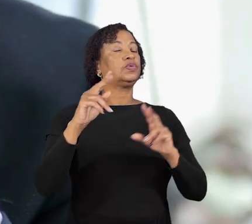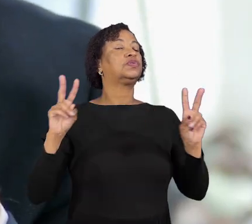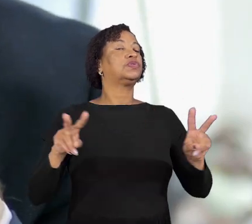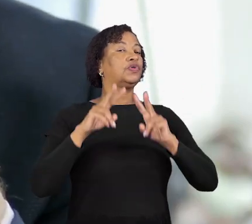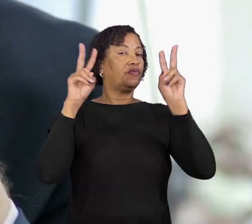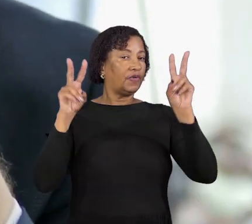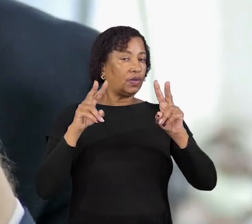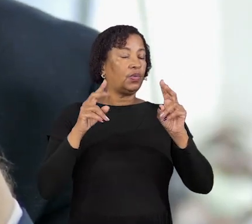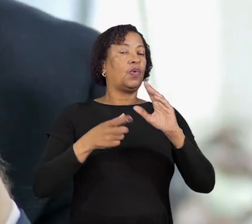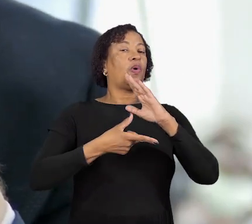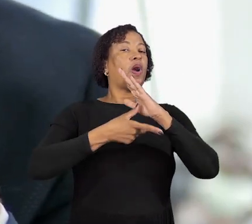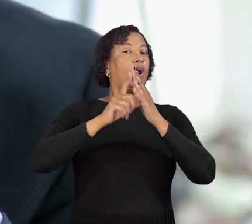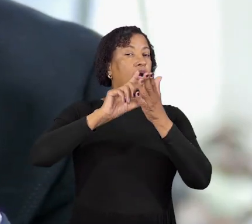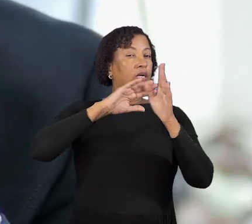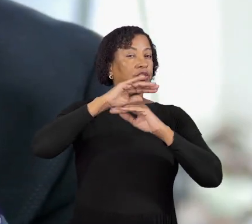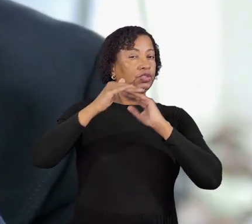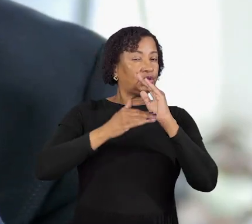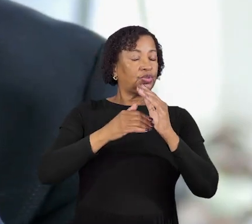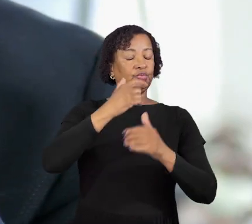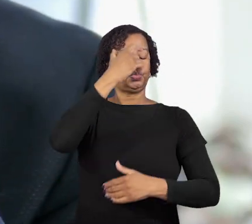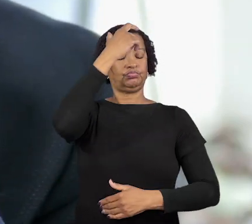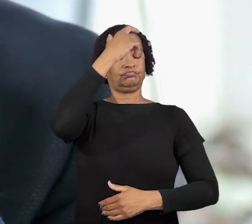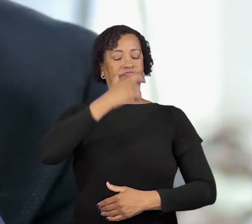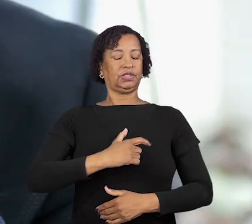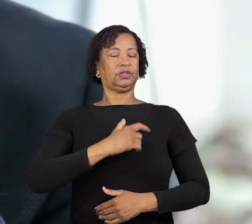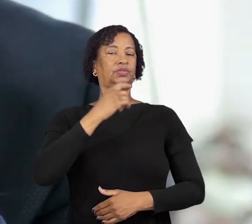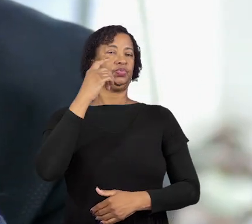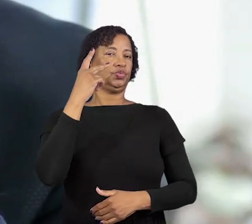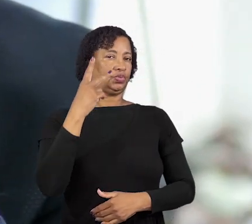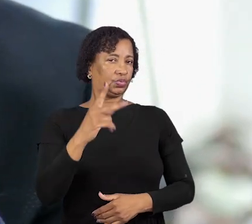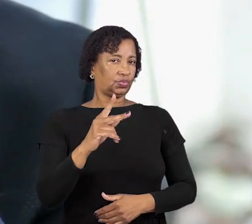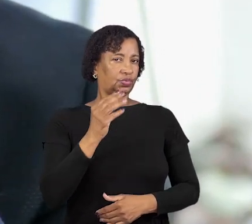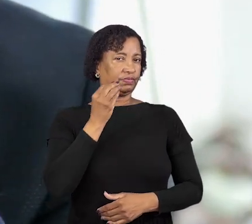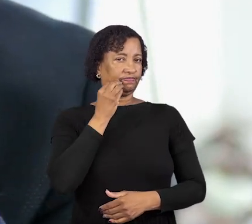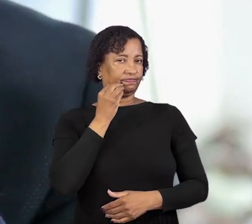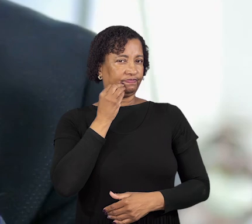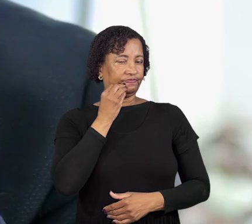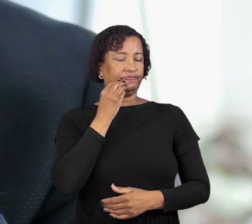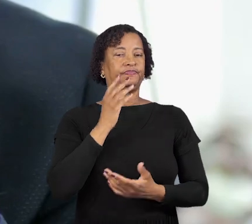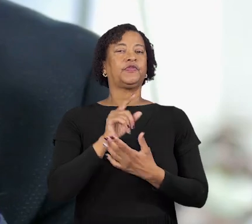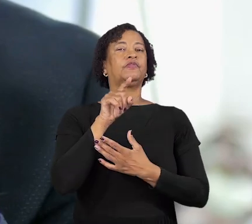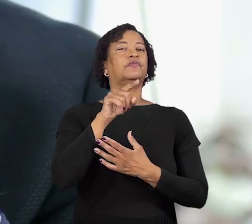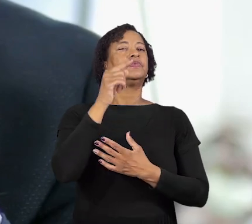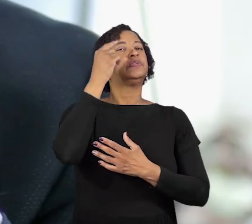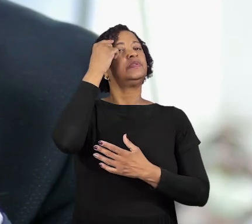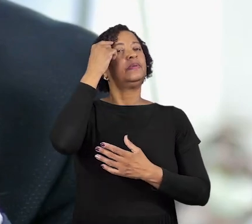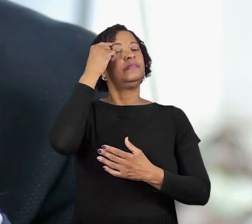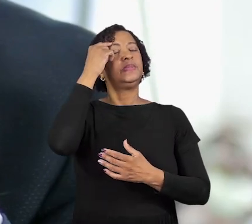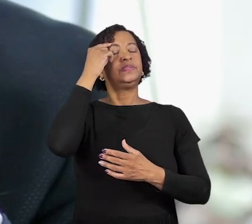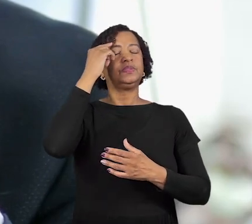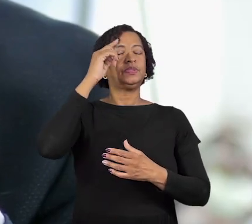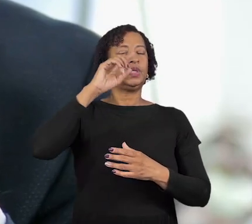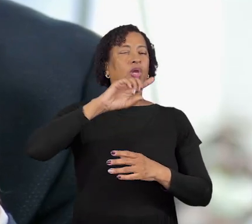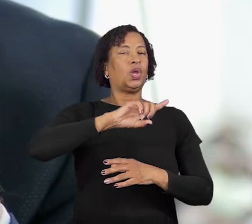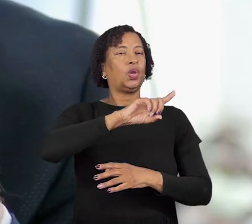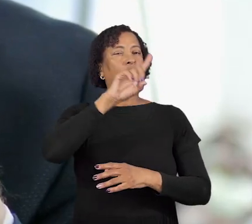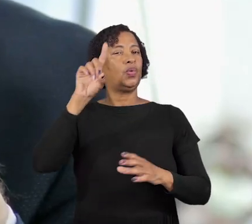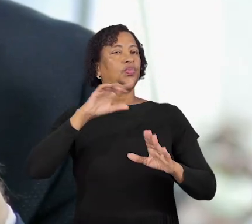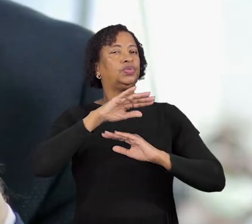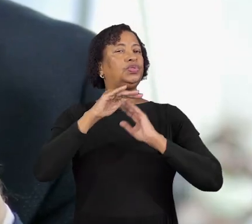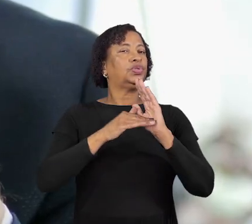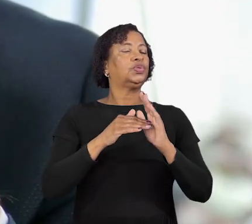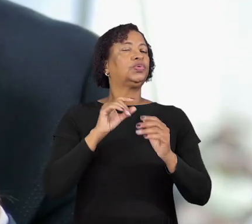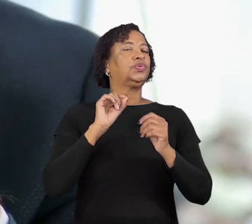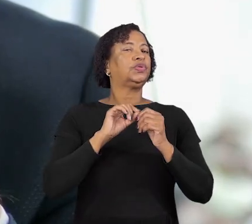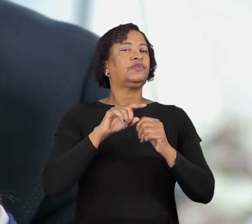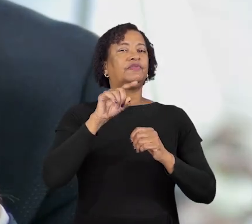valores, considere, antes de tudo, suas atitudes. Em que você pensa durante todo o dia?